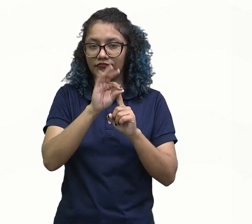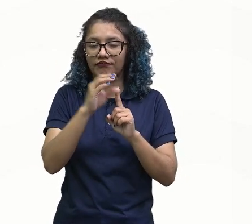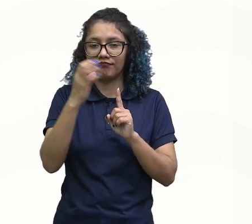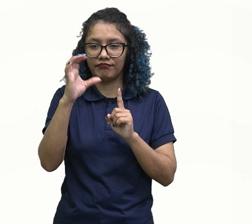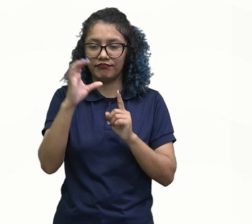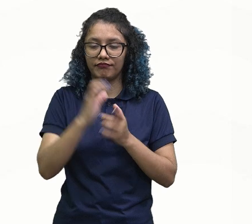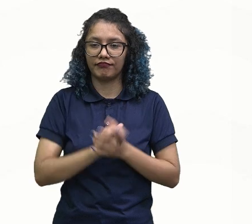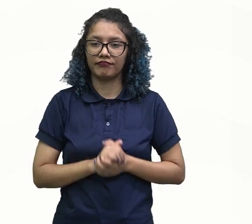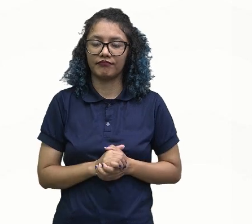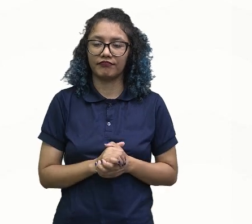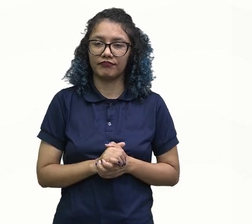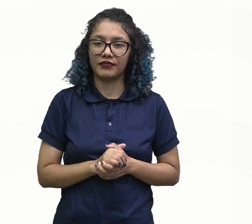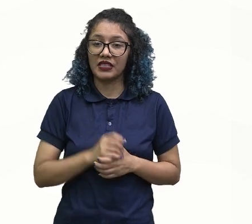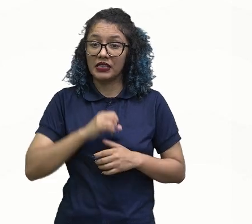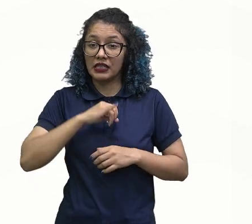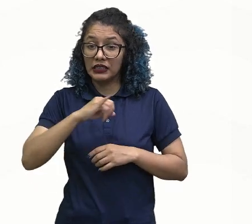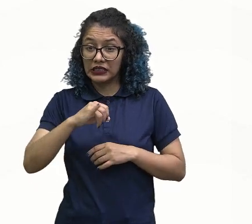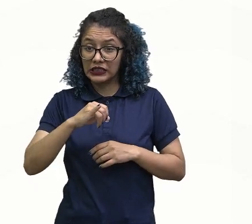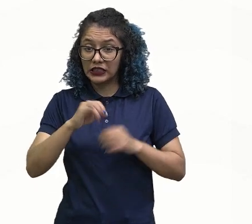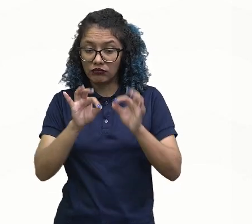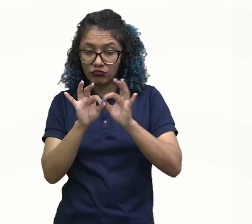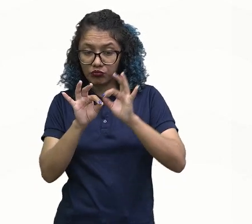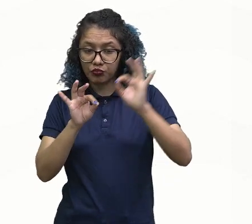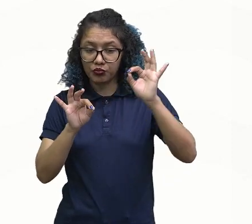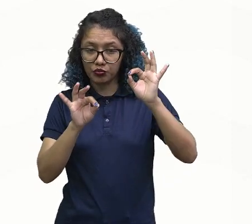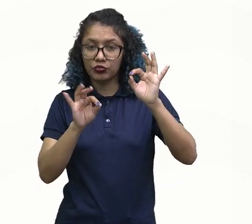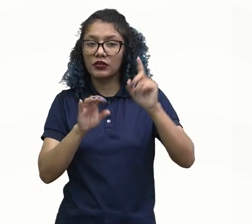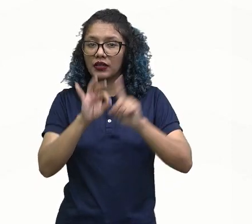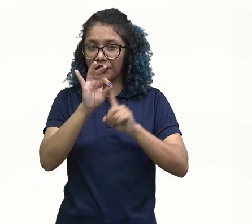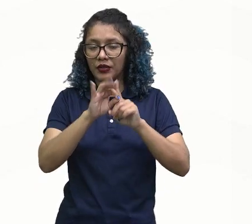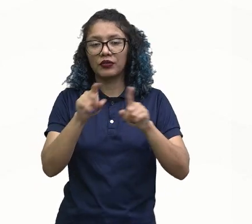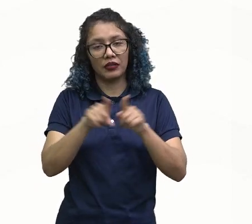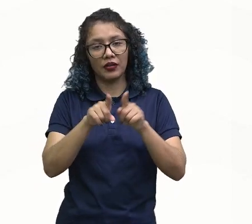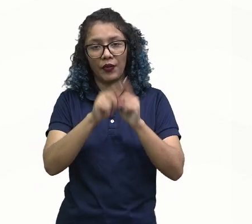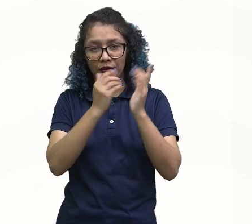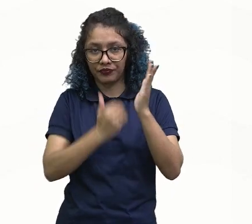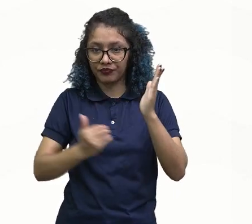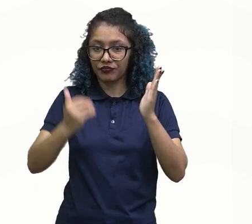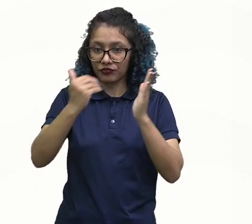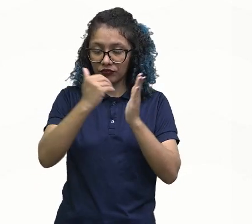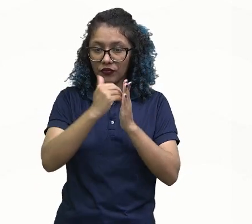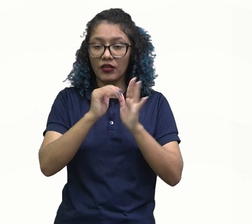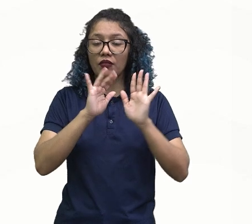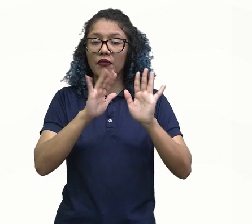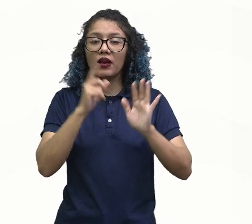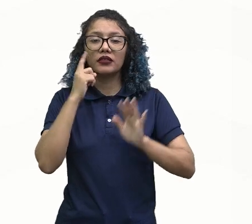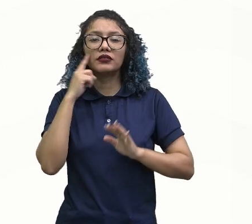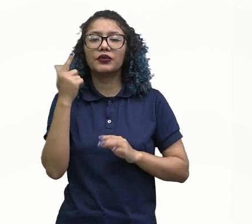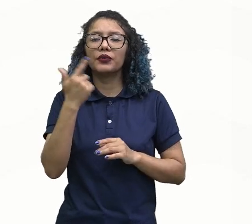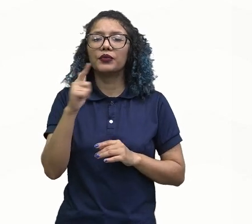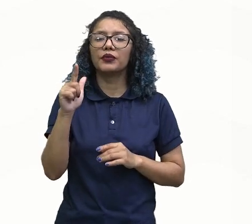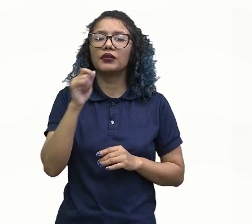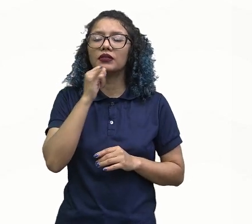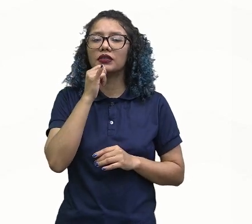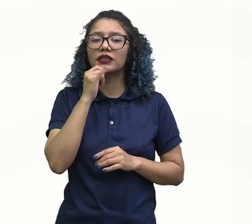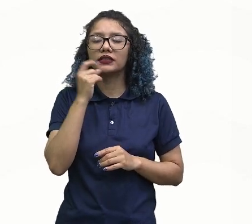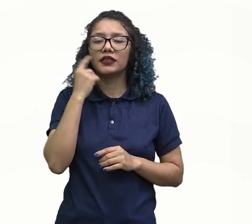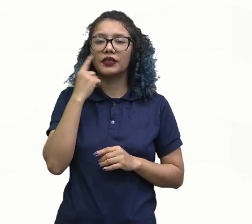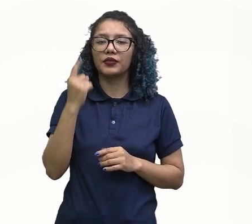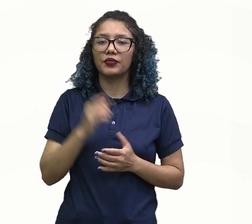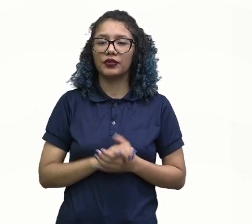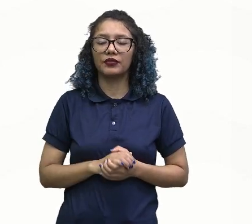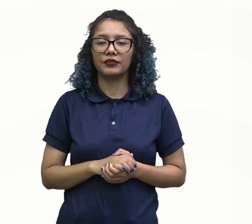que eu estou subindo, eu estou aumentando a temperatura. Mas aqui no caso desse exemplo, né, porque aqui é